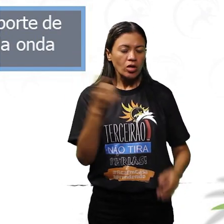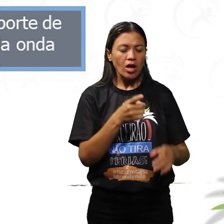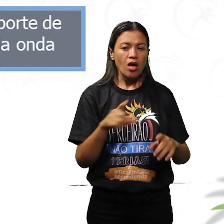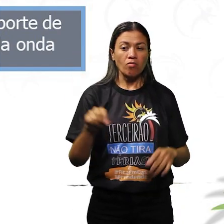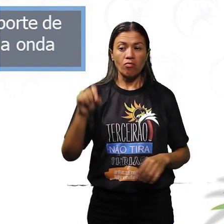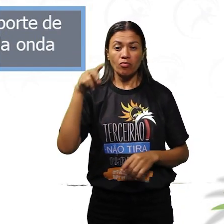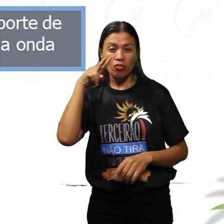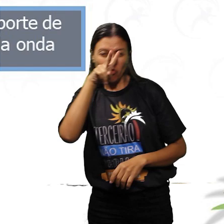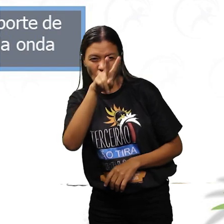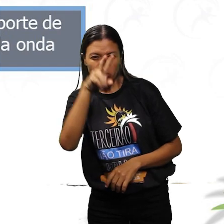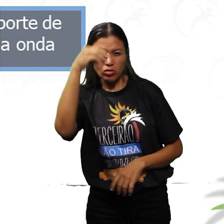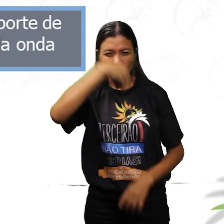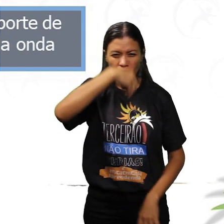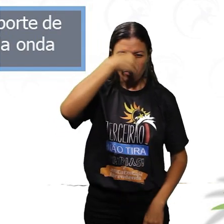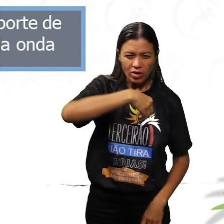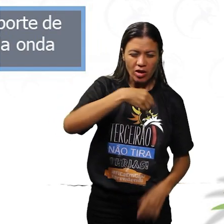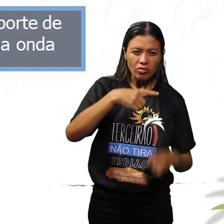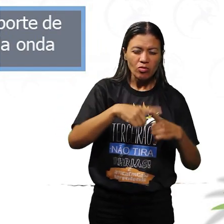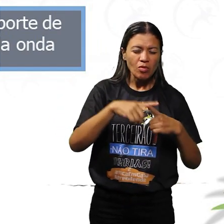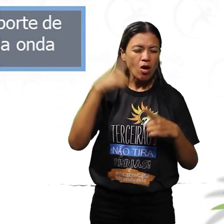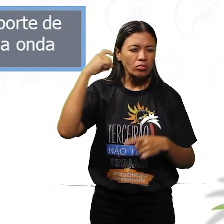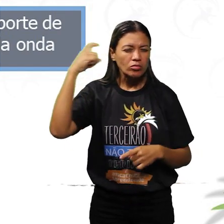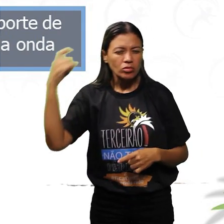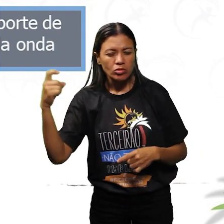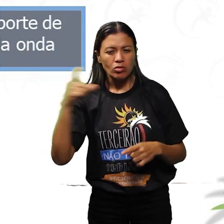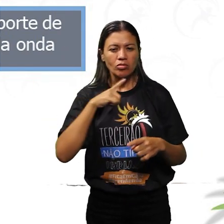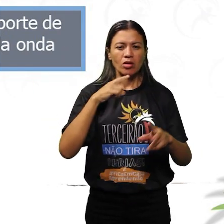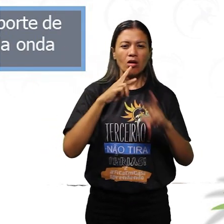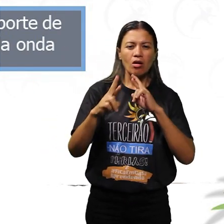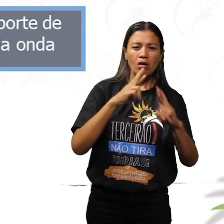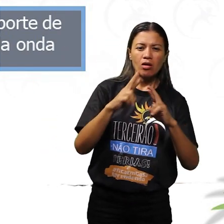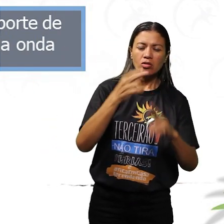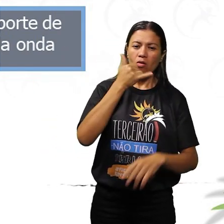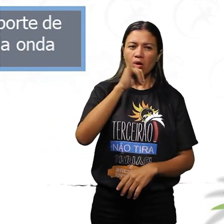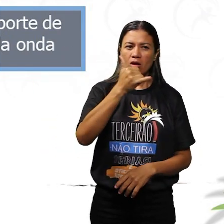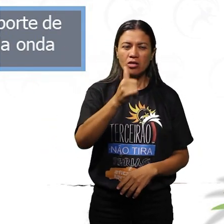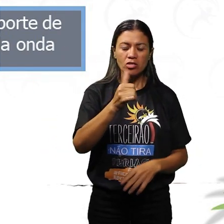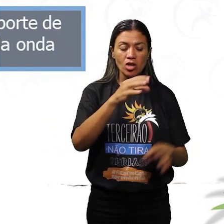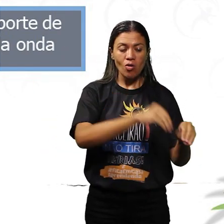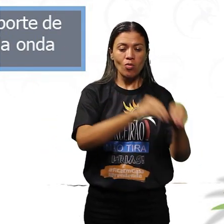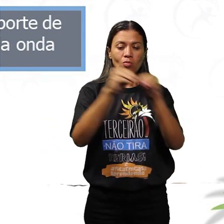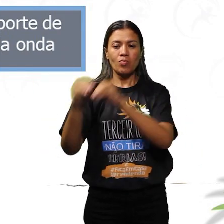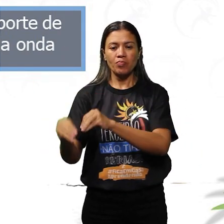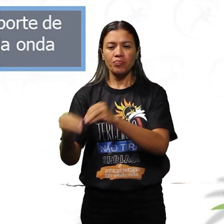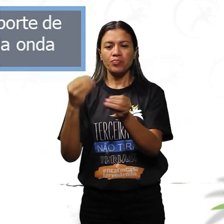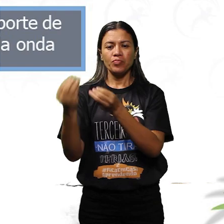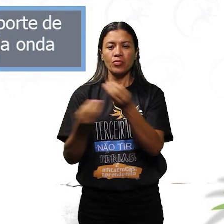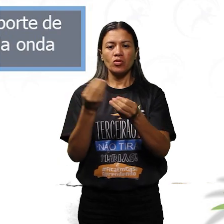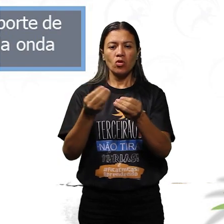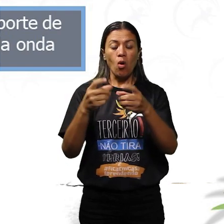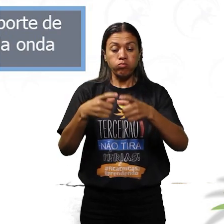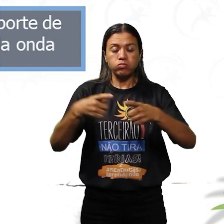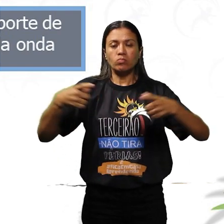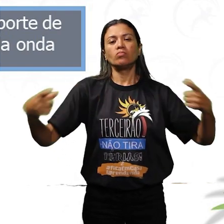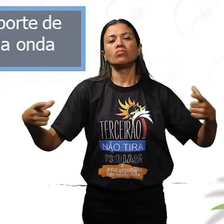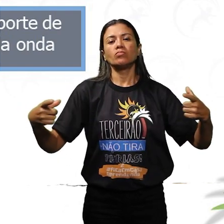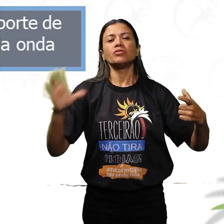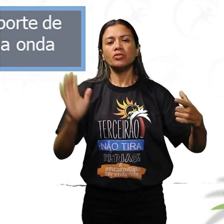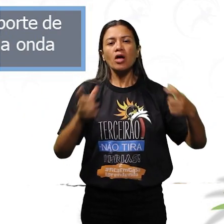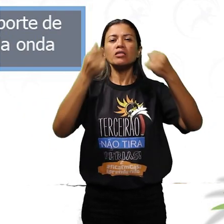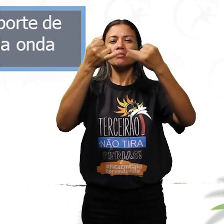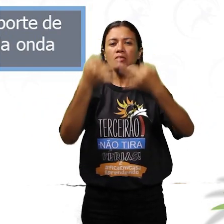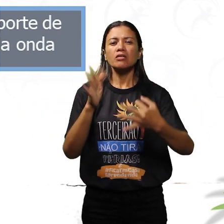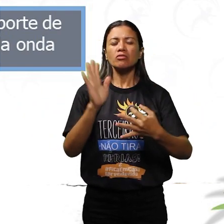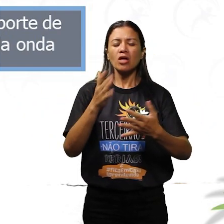som fraco. A intensidade do som está relacionada com a energia que a onda transfere e com a sua amplitude. Lembra que nós falamos